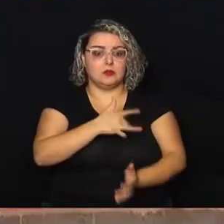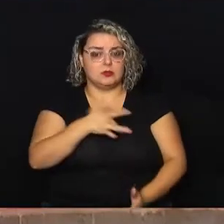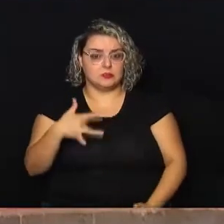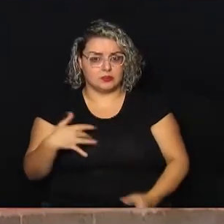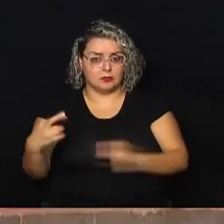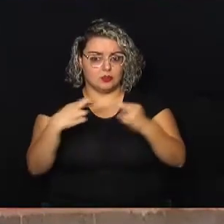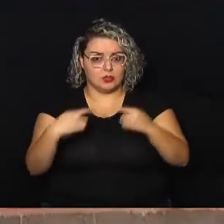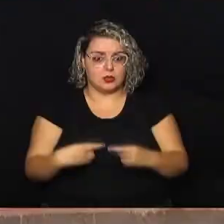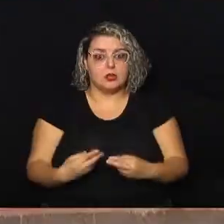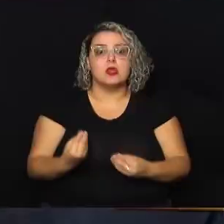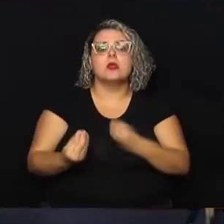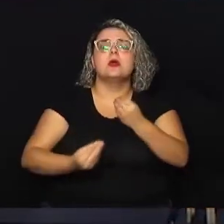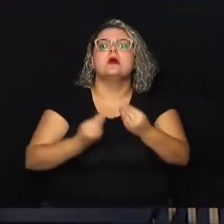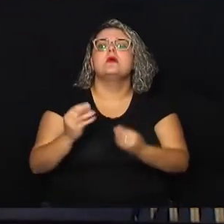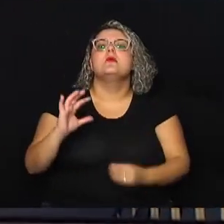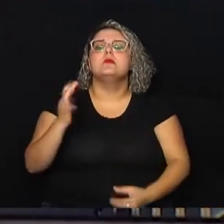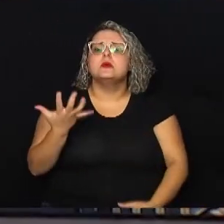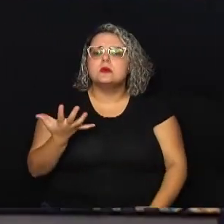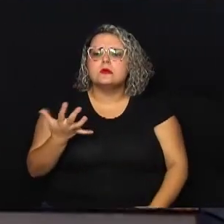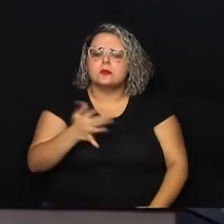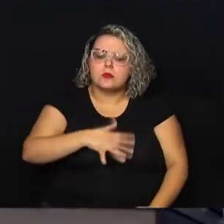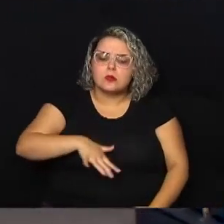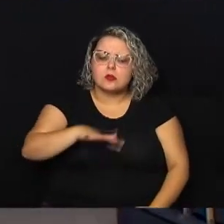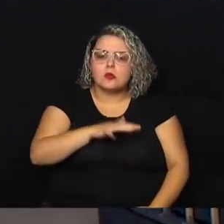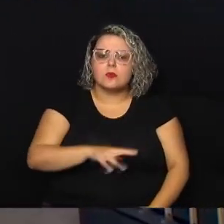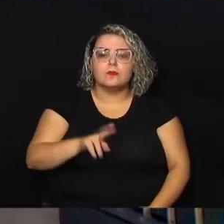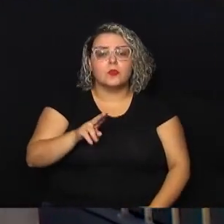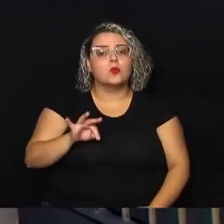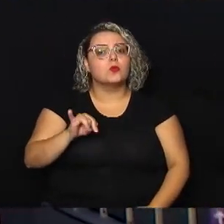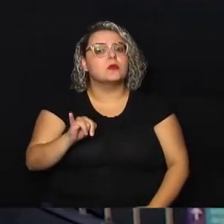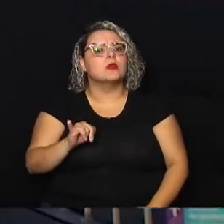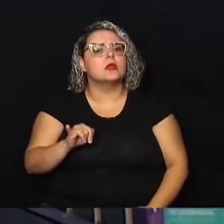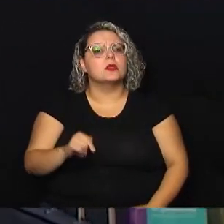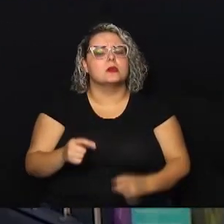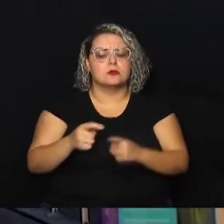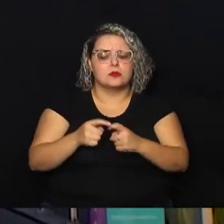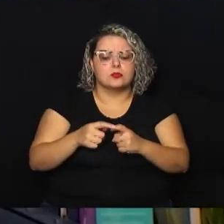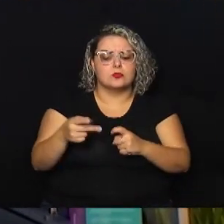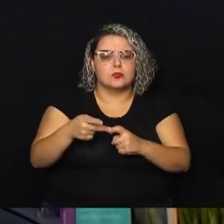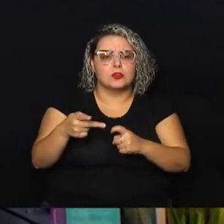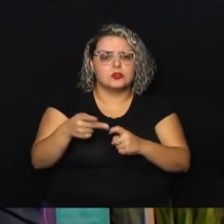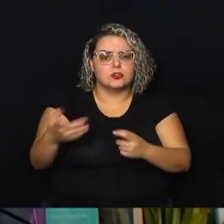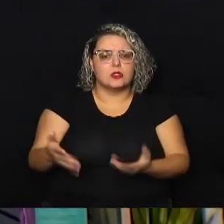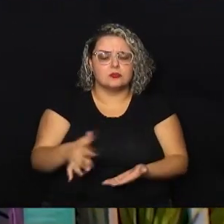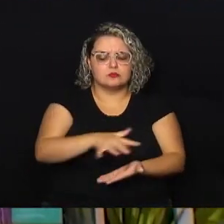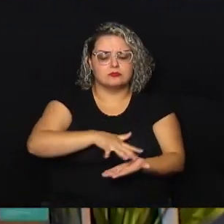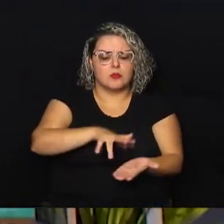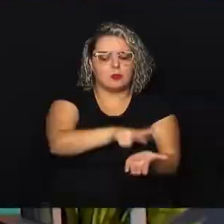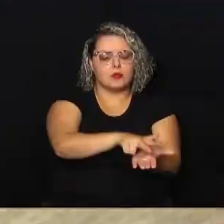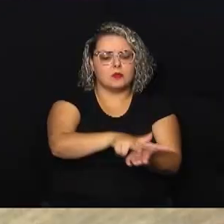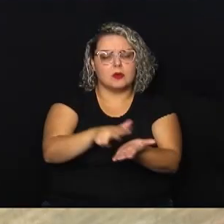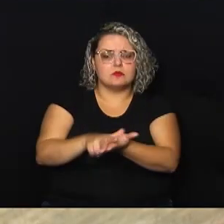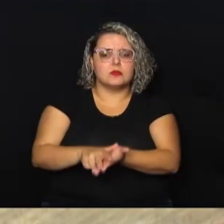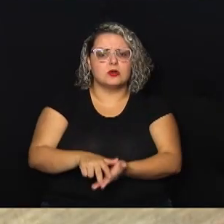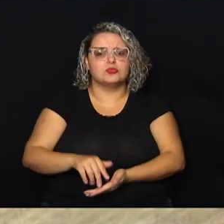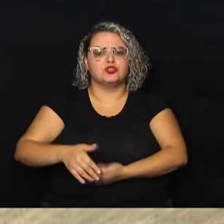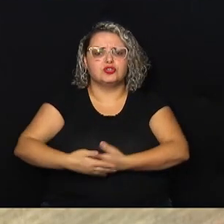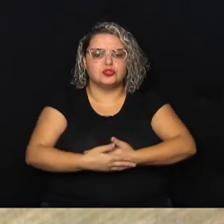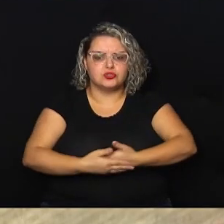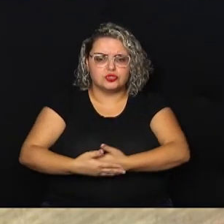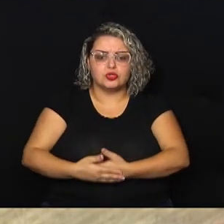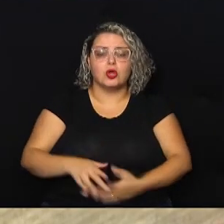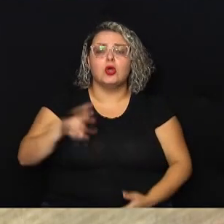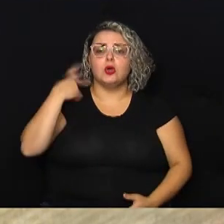o remanejamento dos casos de UTI neonatal e outros para os demais hospitais da rede pública. O